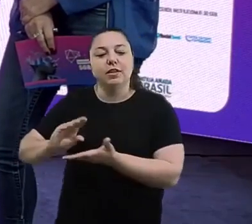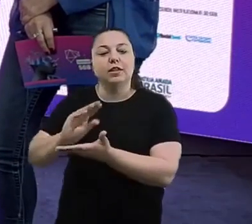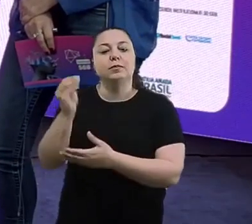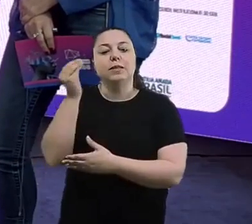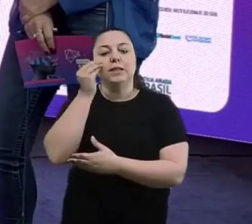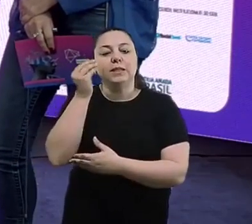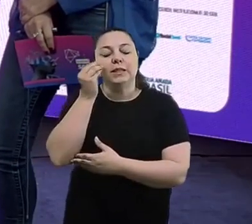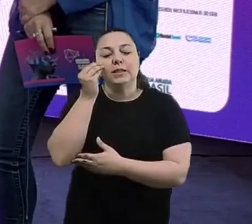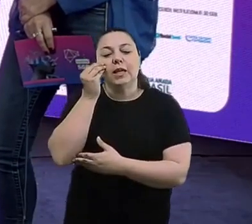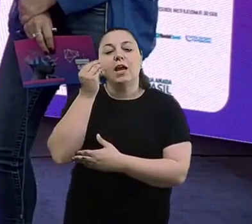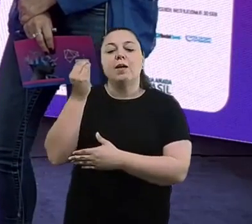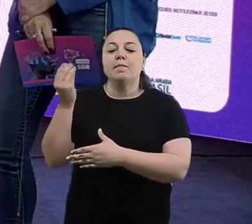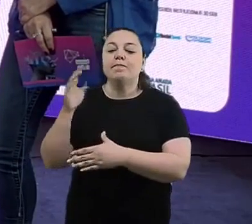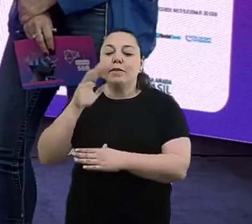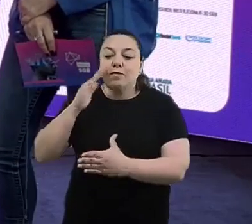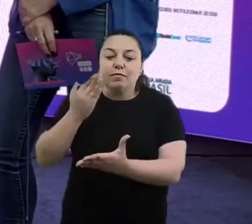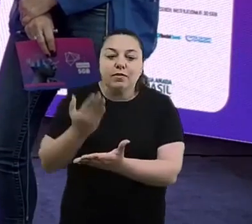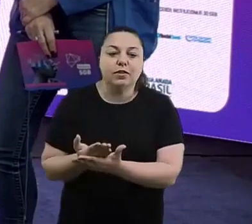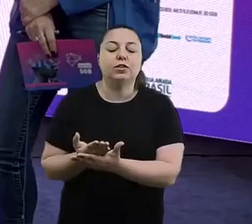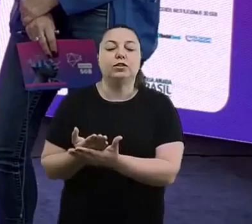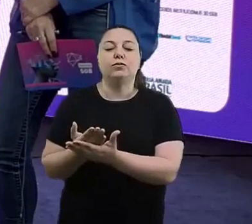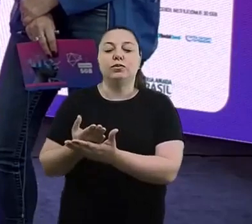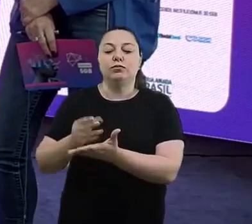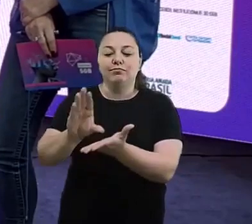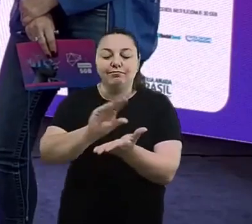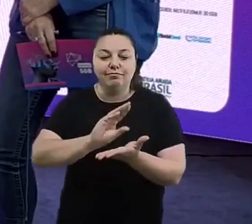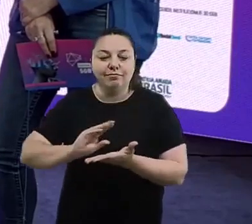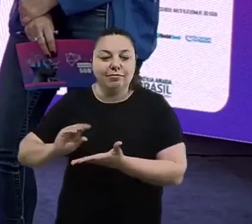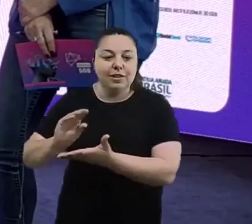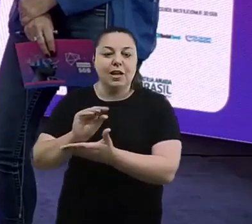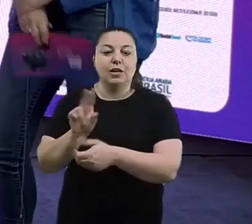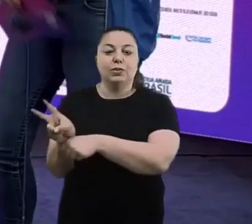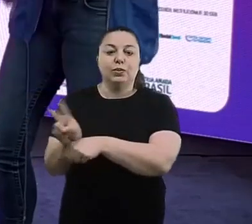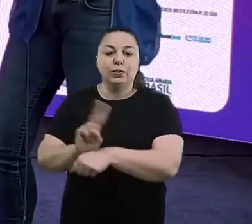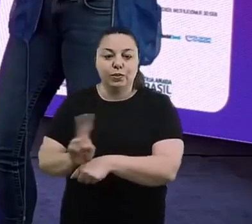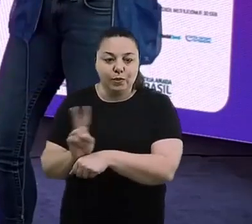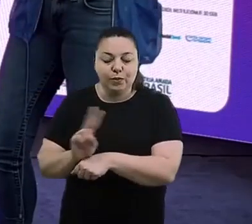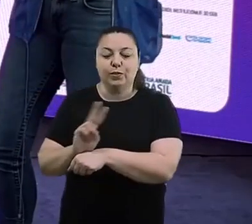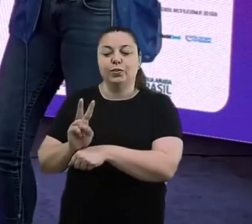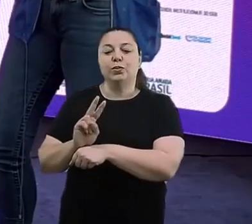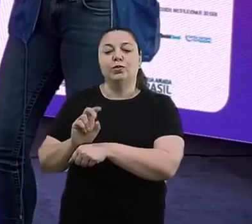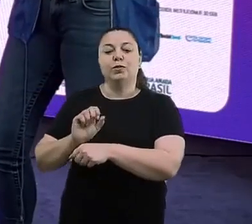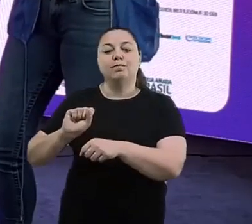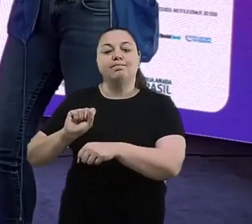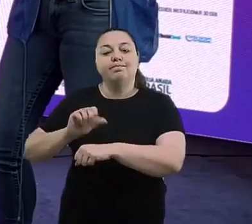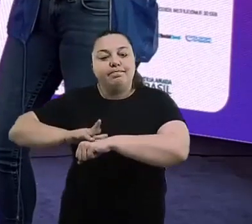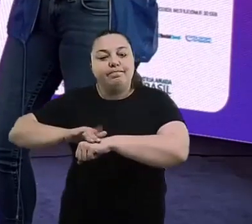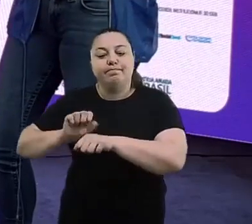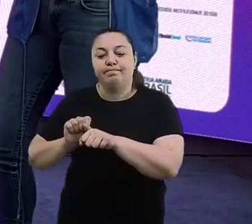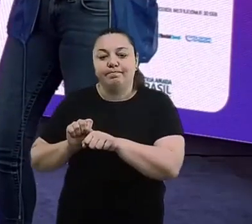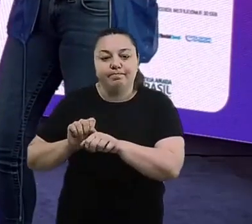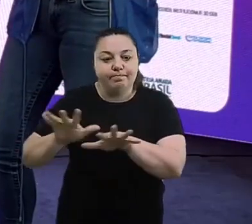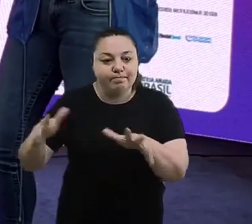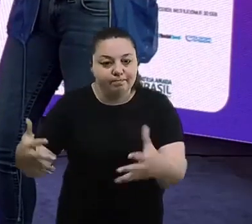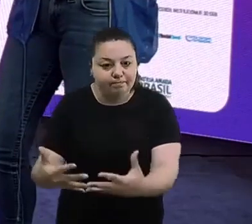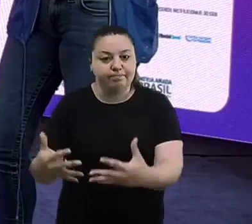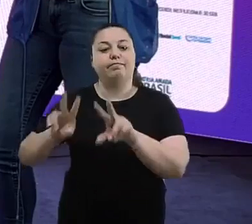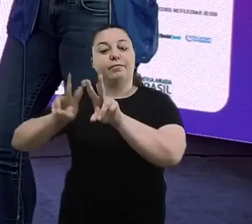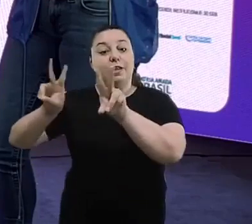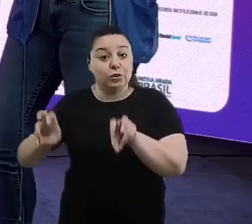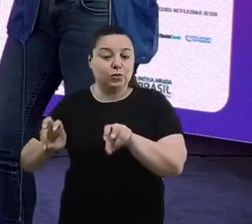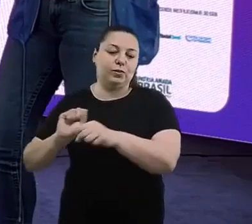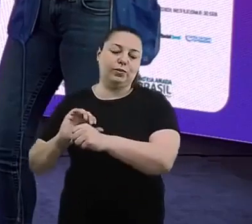e confiabilidade dos dados de vigilância epidemiológica no contexto da Covid-19. Então, Maria Laura, você pode compartilhar